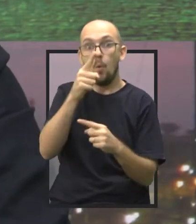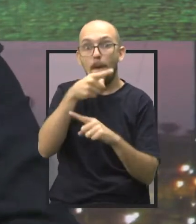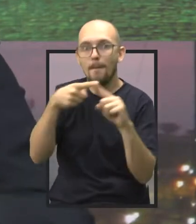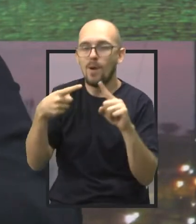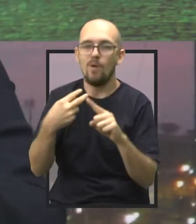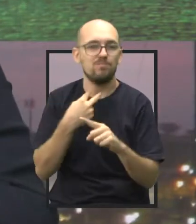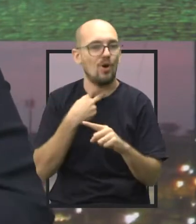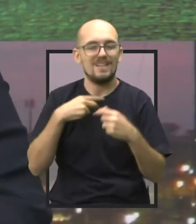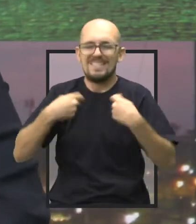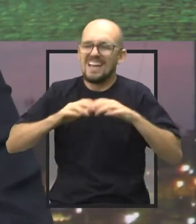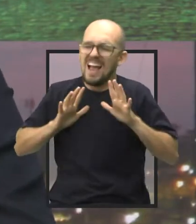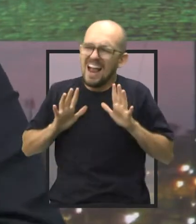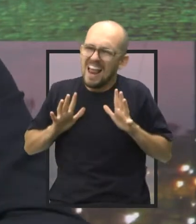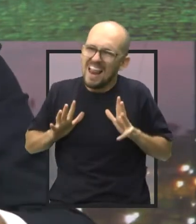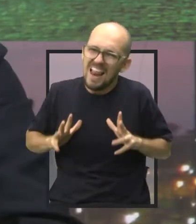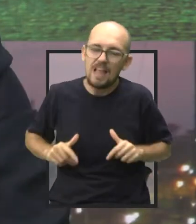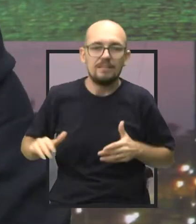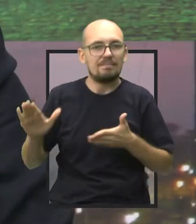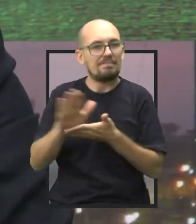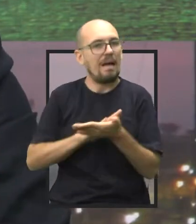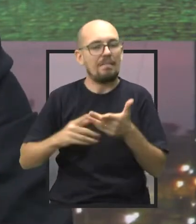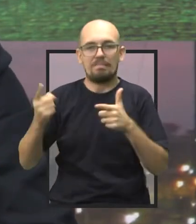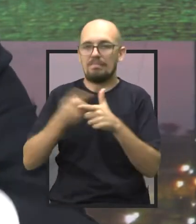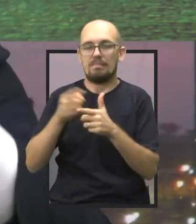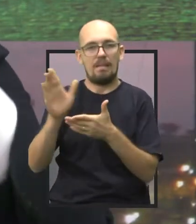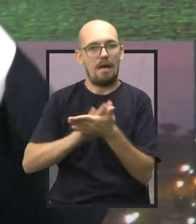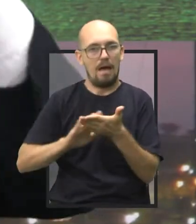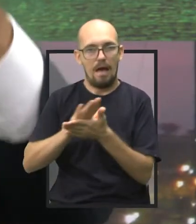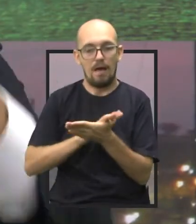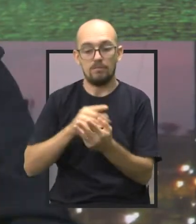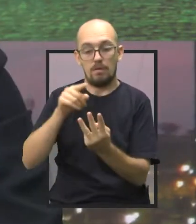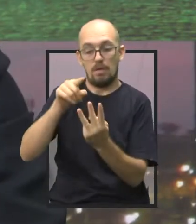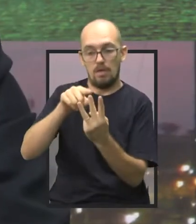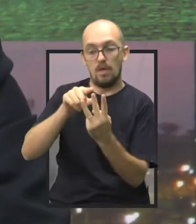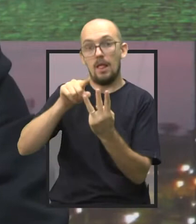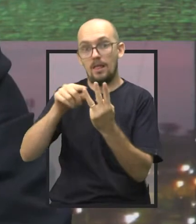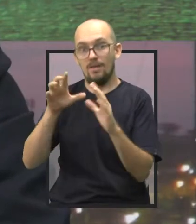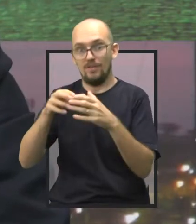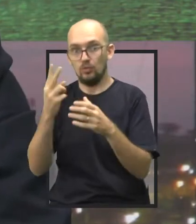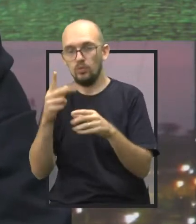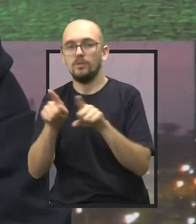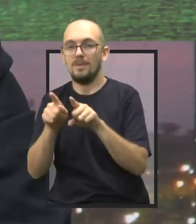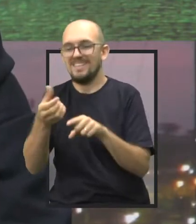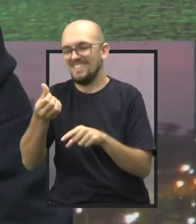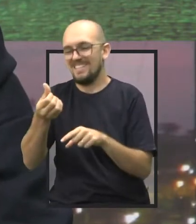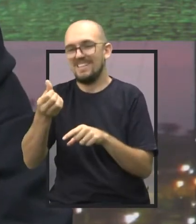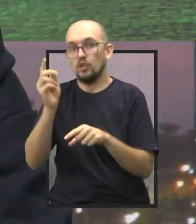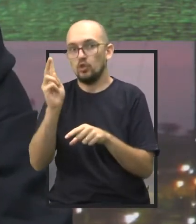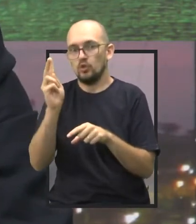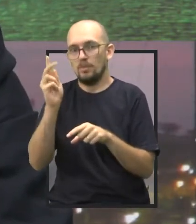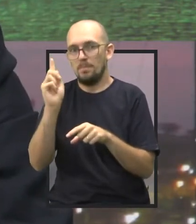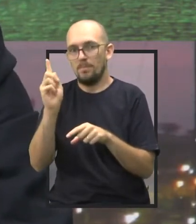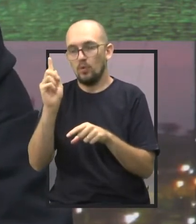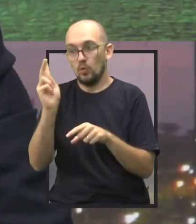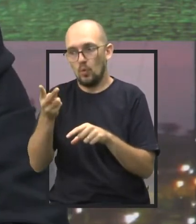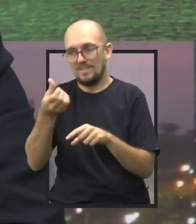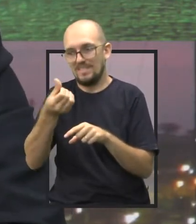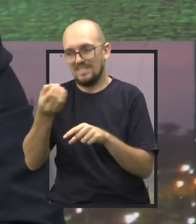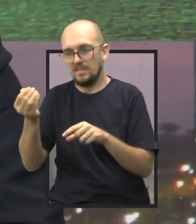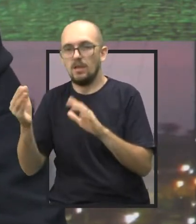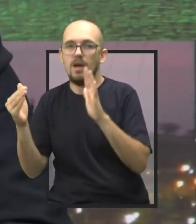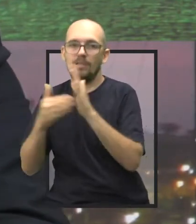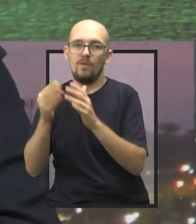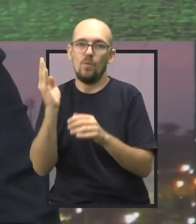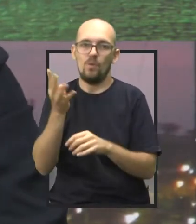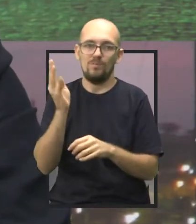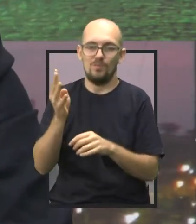crédito, tanto a faixa 1,5 como a faixa 2. A faixa 2 é de R$ 2.600 a R$ 4.000 reais. Né? Então, ela vai ver a